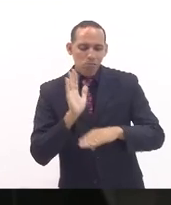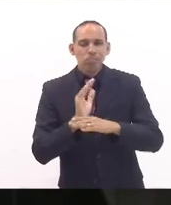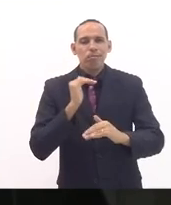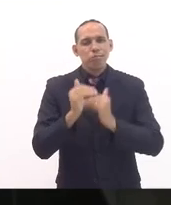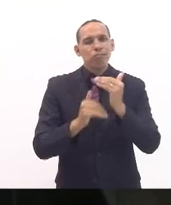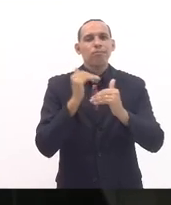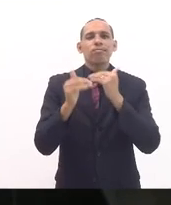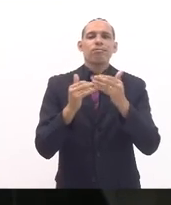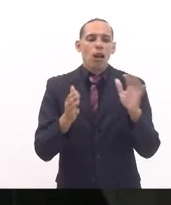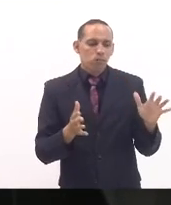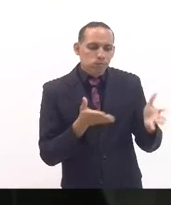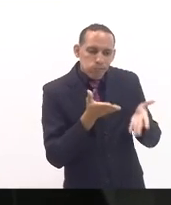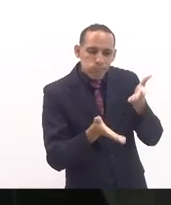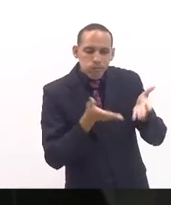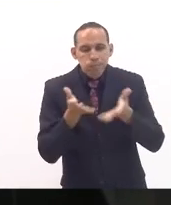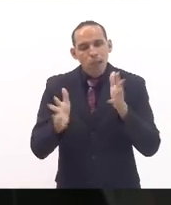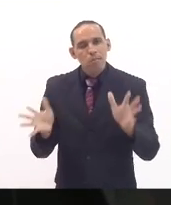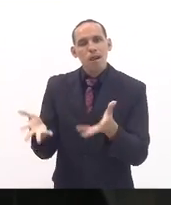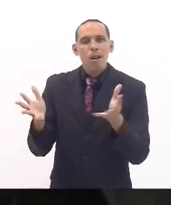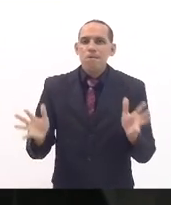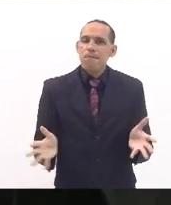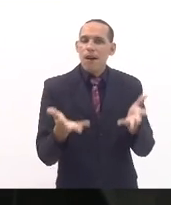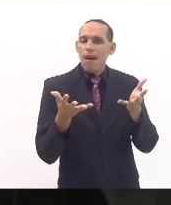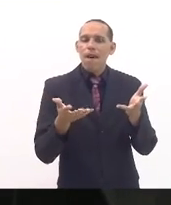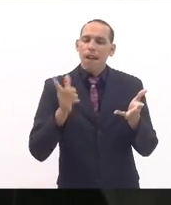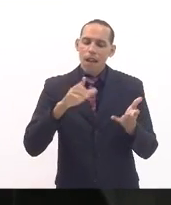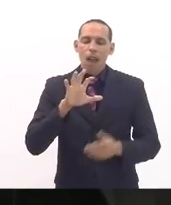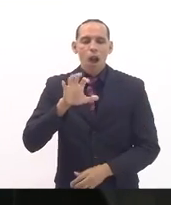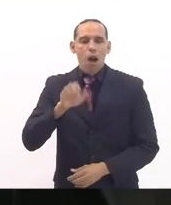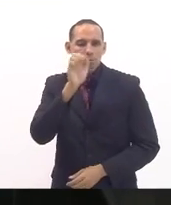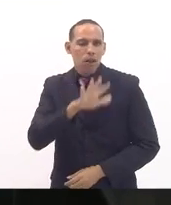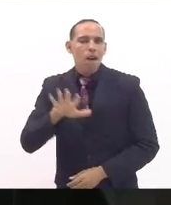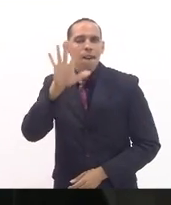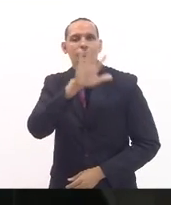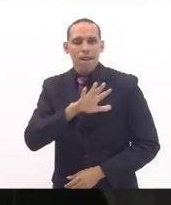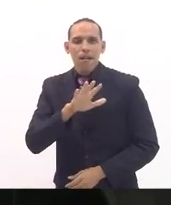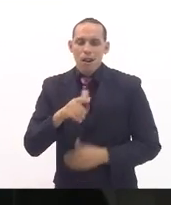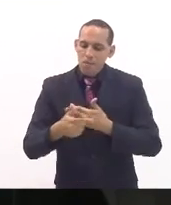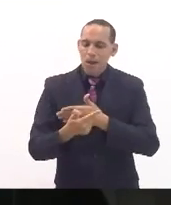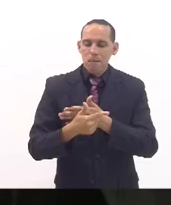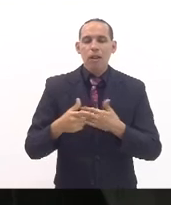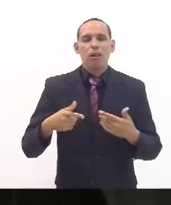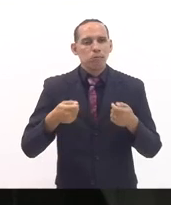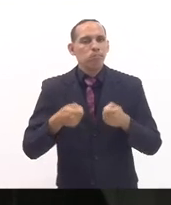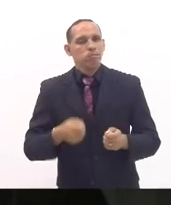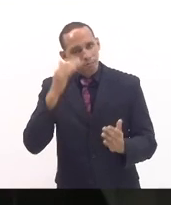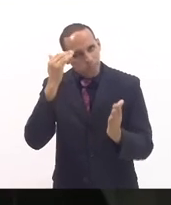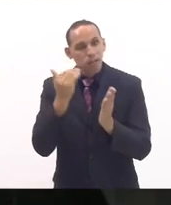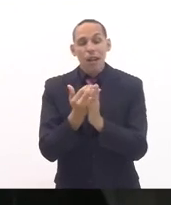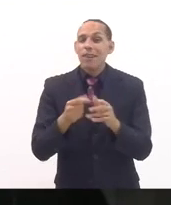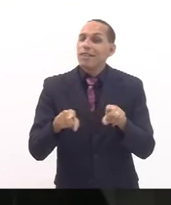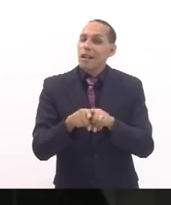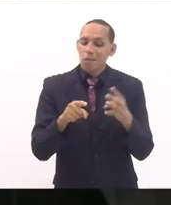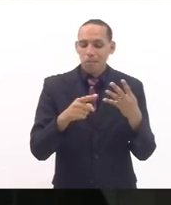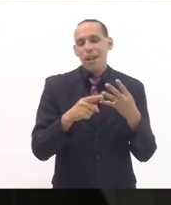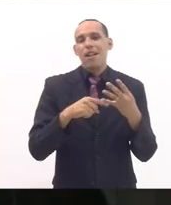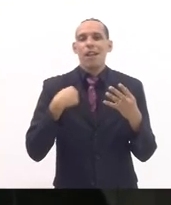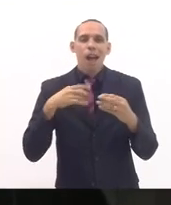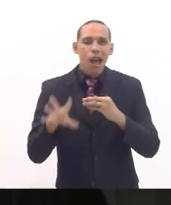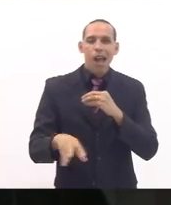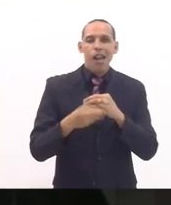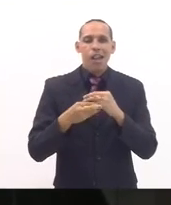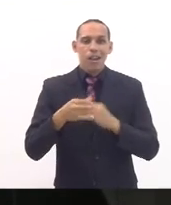e de grandes órgãos nacionais como compradores desse papel e eu acrescento aqui o debate sobre o Rio de Janeiro